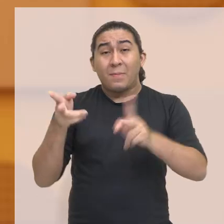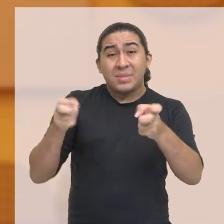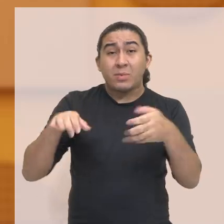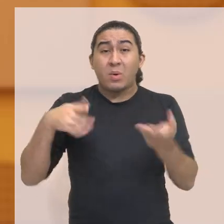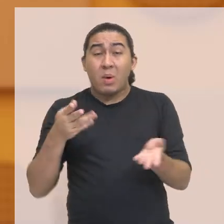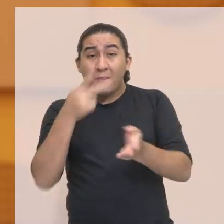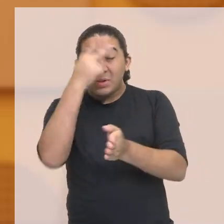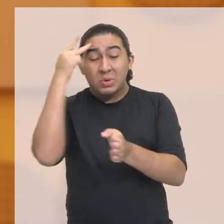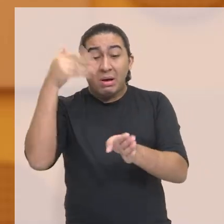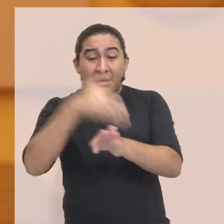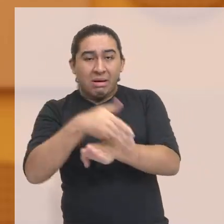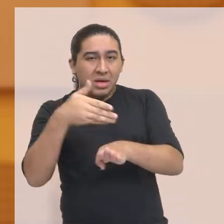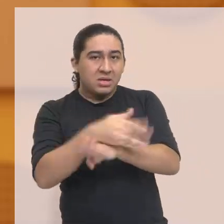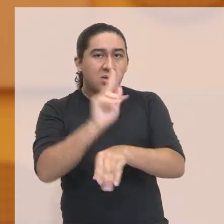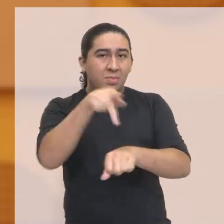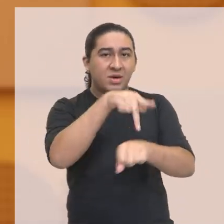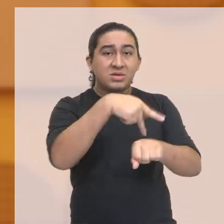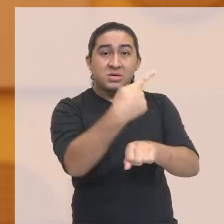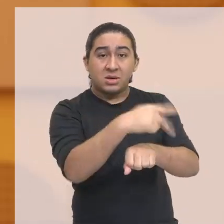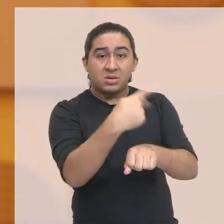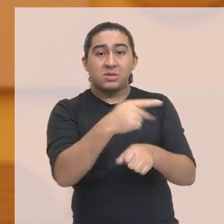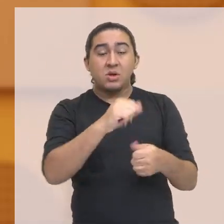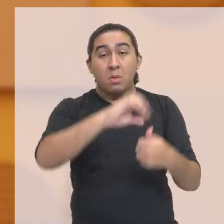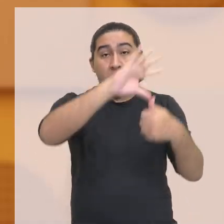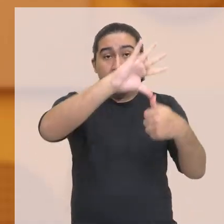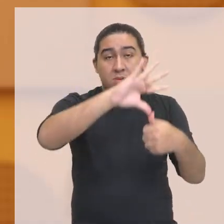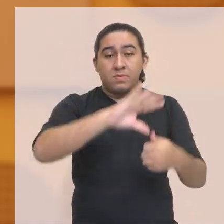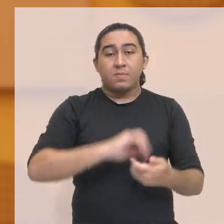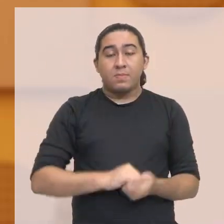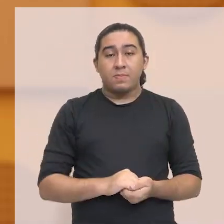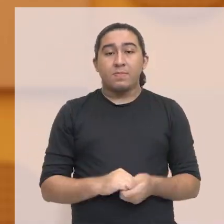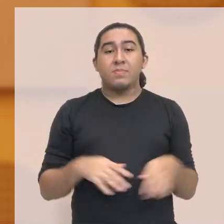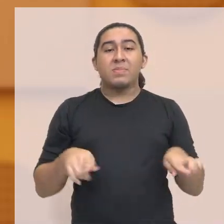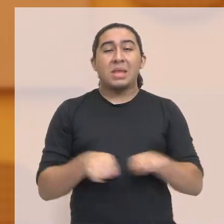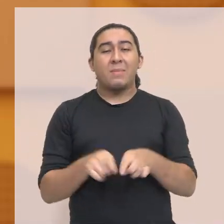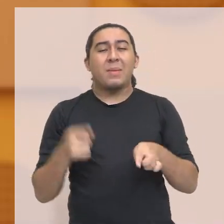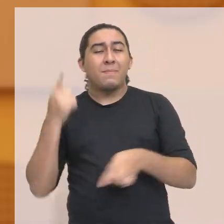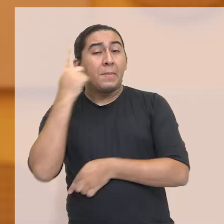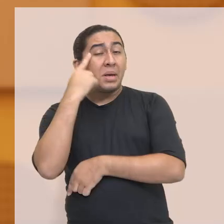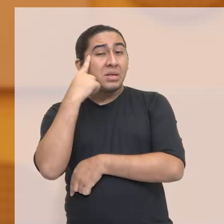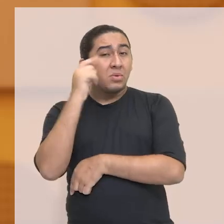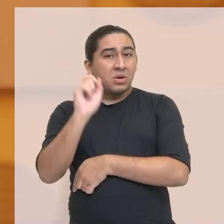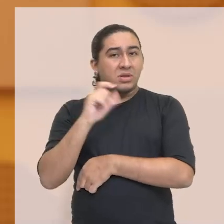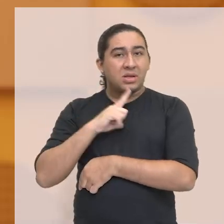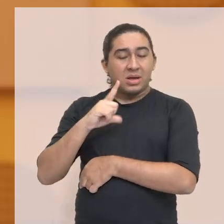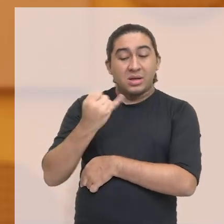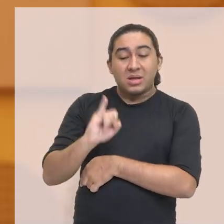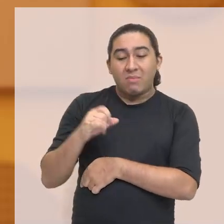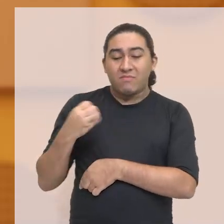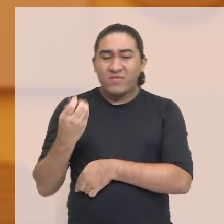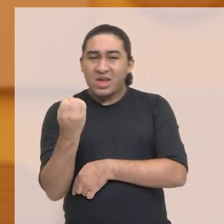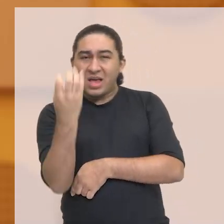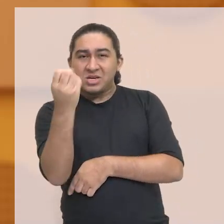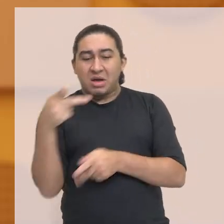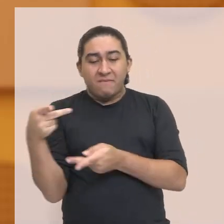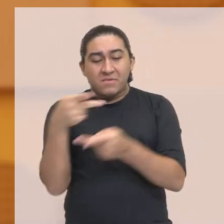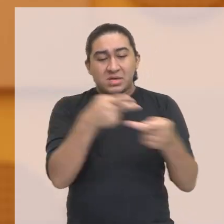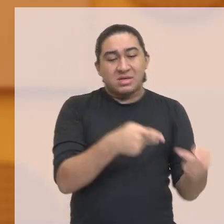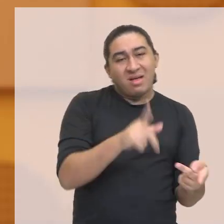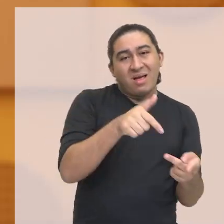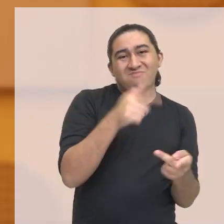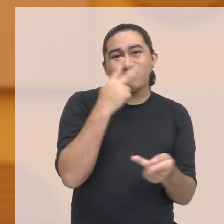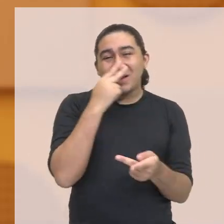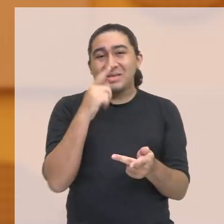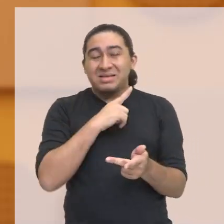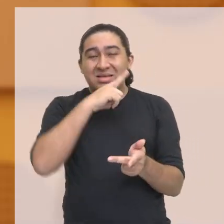quem estava adentrando ao território norte-americano. Então, a questão de fazer visitas ao território norte-americano